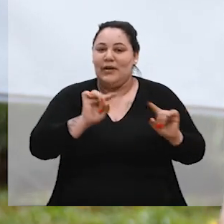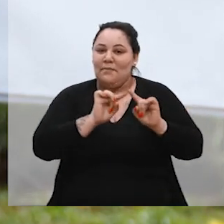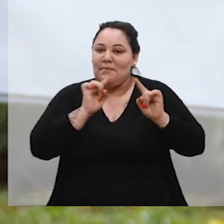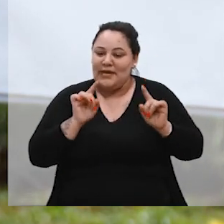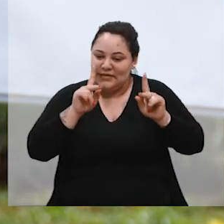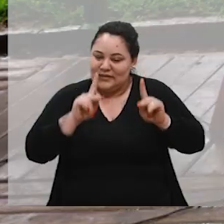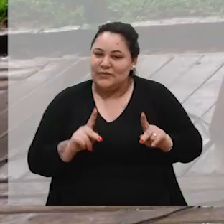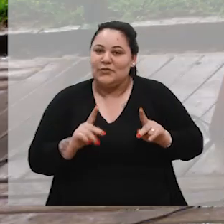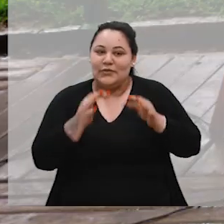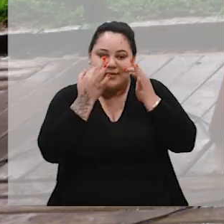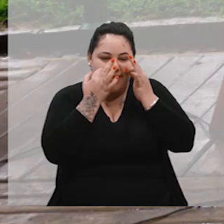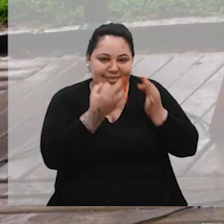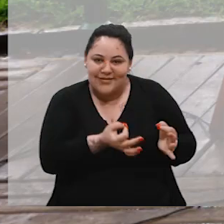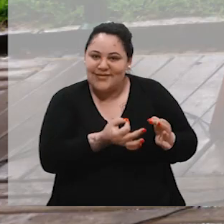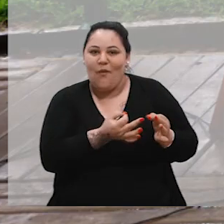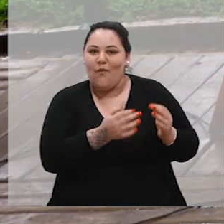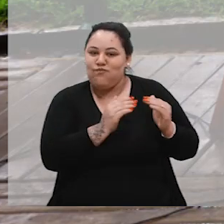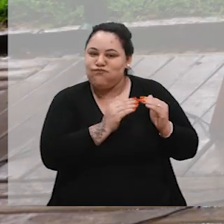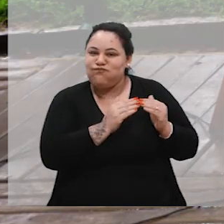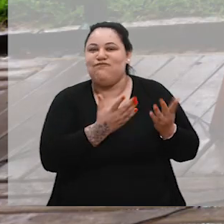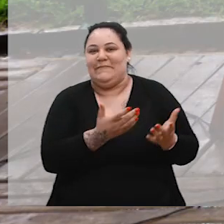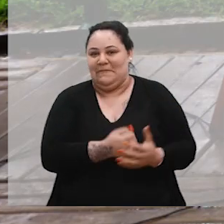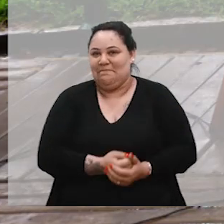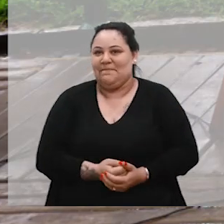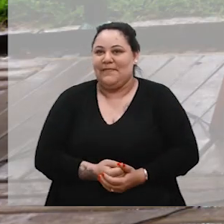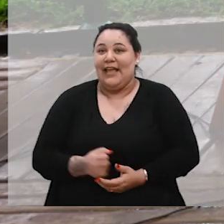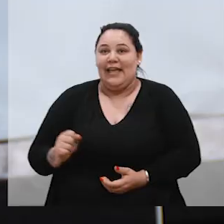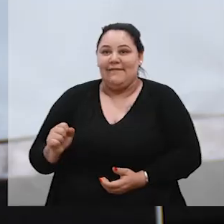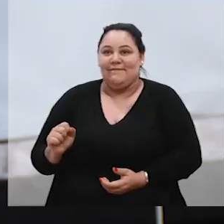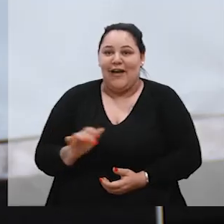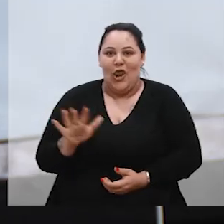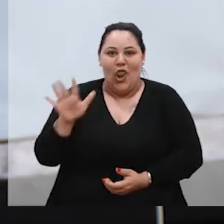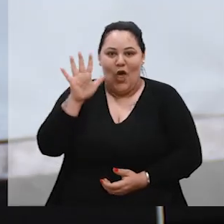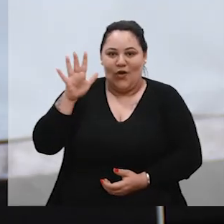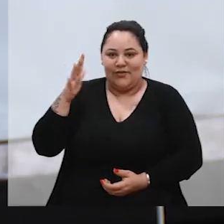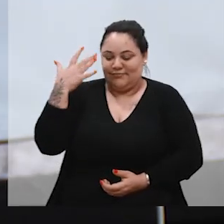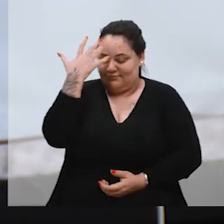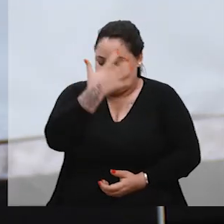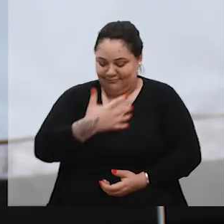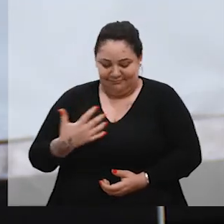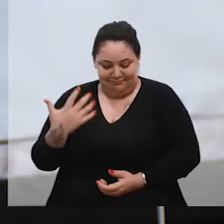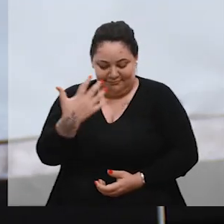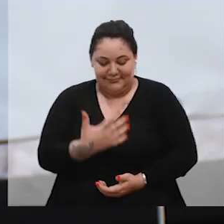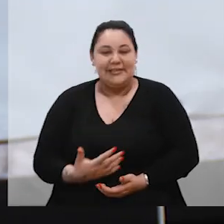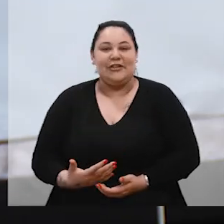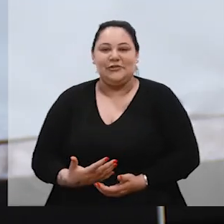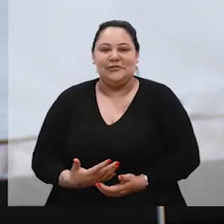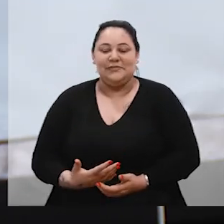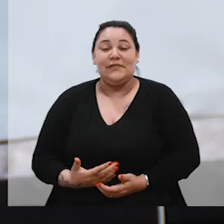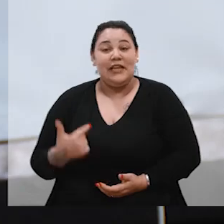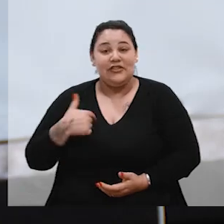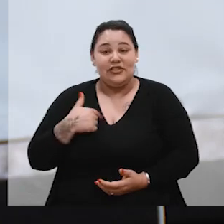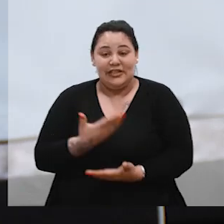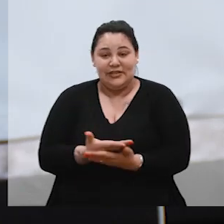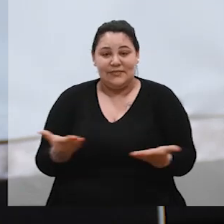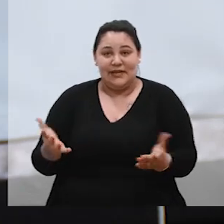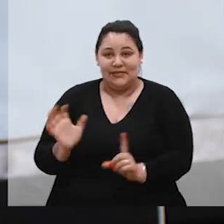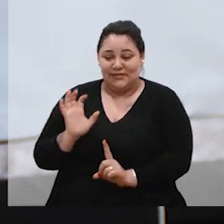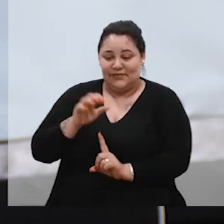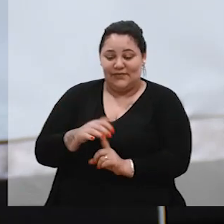né? Confessional, né? Valor estético, olha que bonito isso. E a gente está aqui no Espaço do Leitor da Feira do Livro